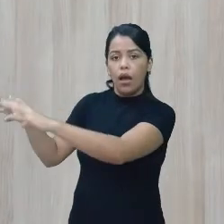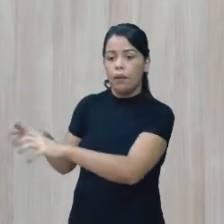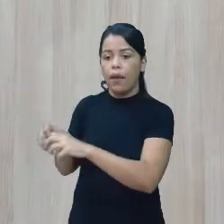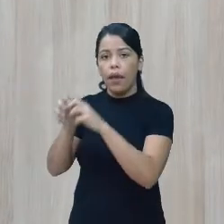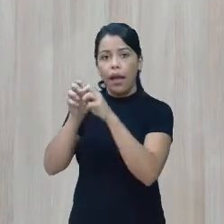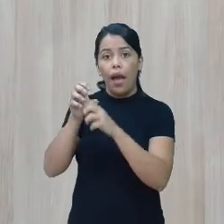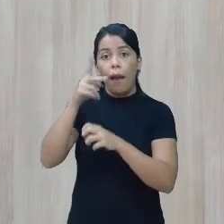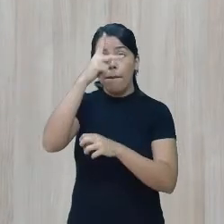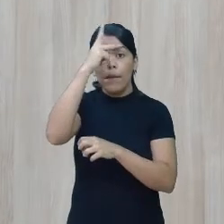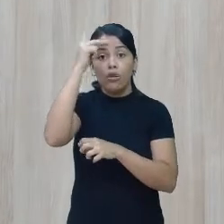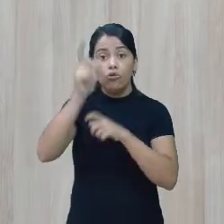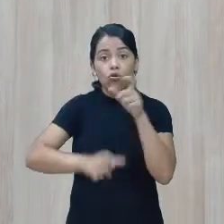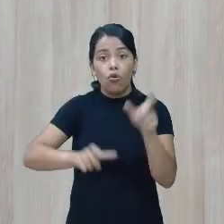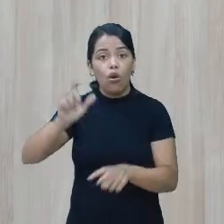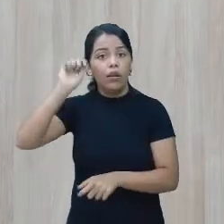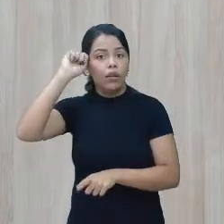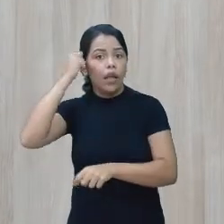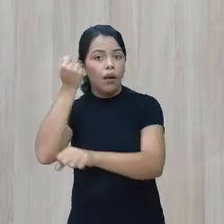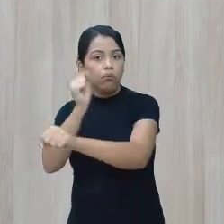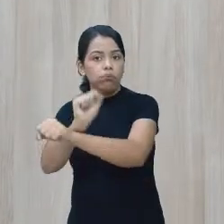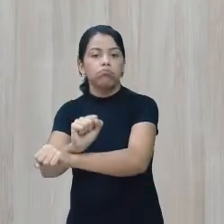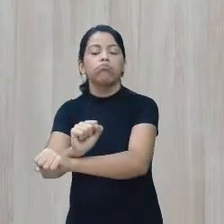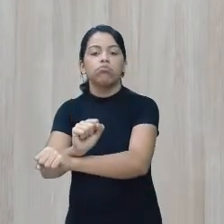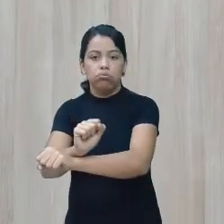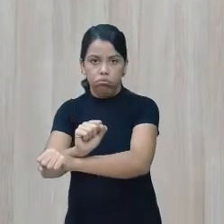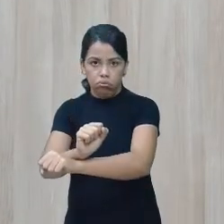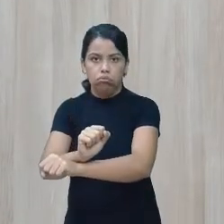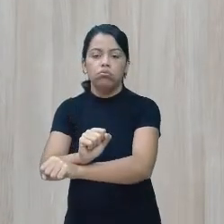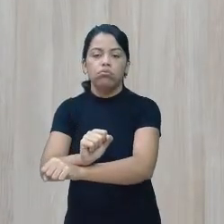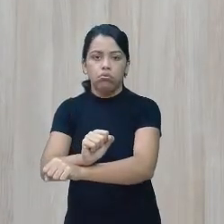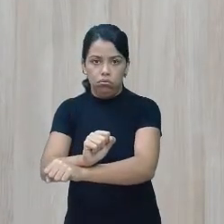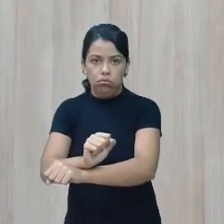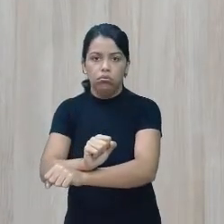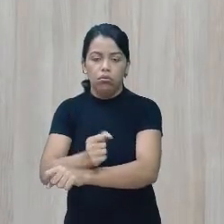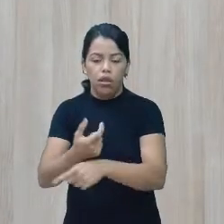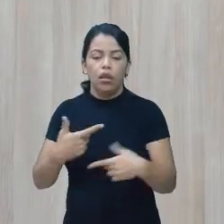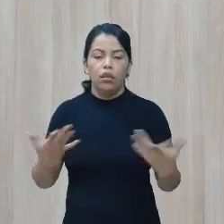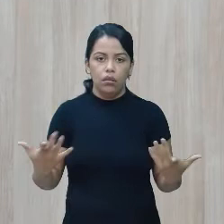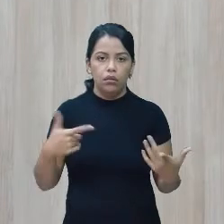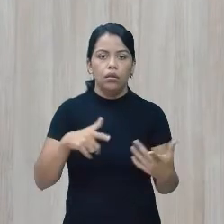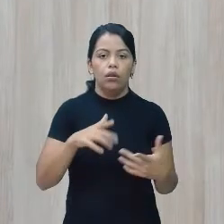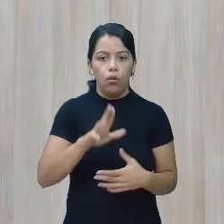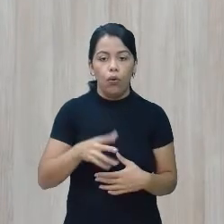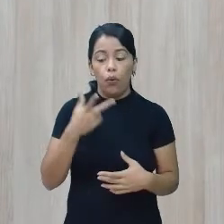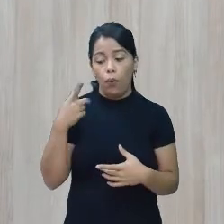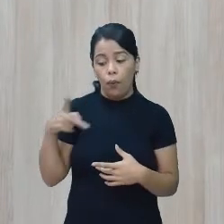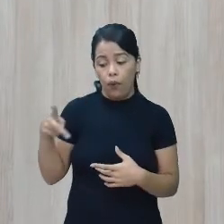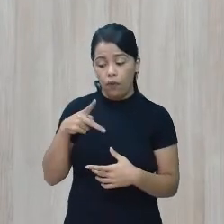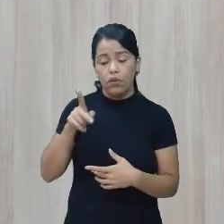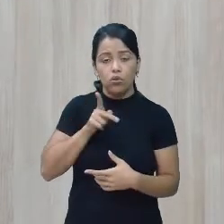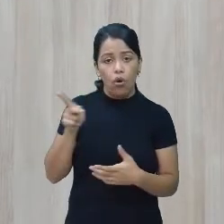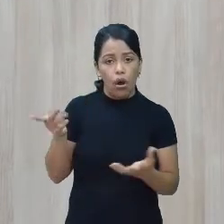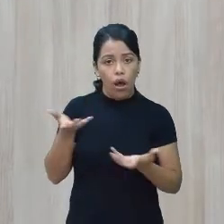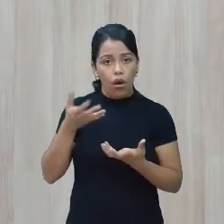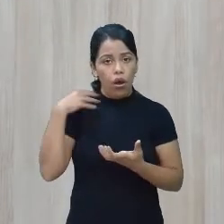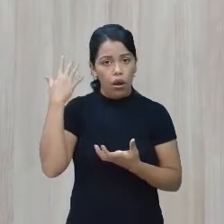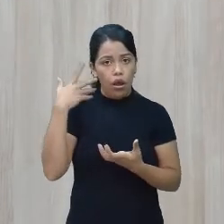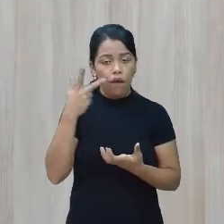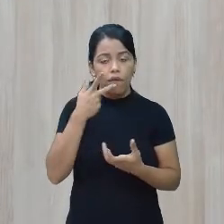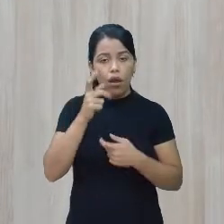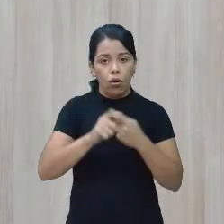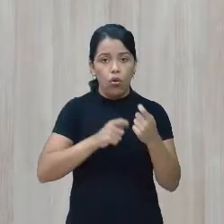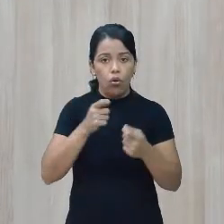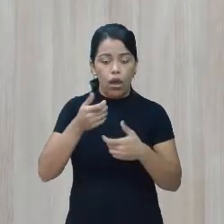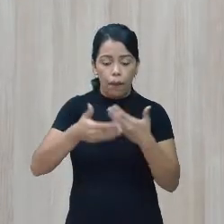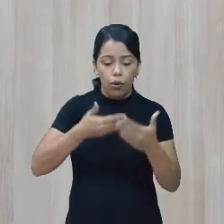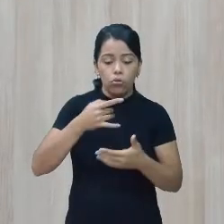já trazia essa mão de obra para alimentar a atividade açucareira, algodoeira, né? E aí o professor também destacou outras, né, a produção de